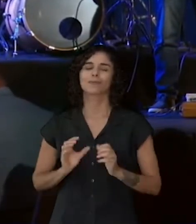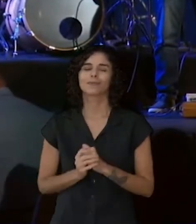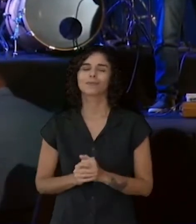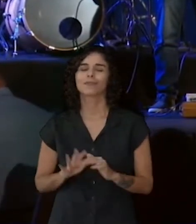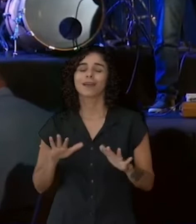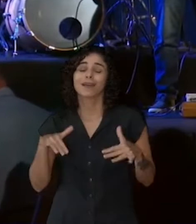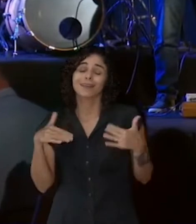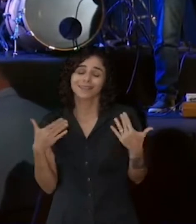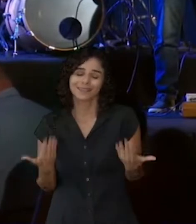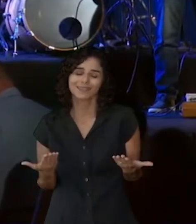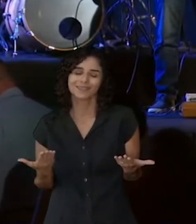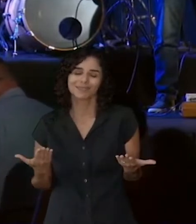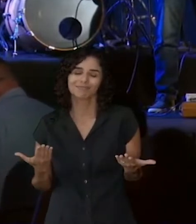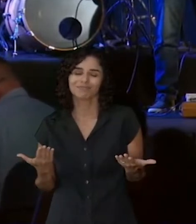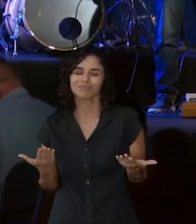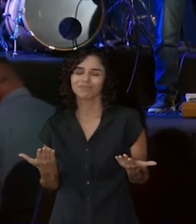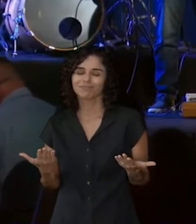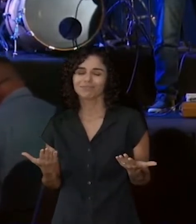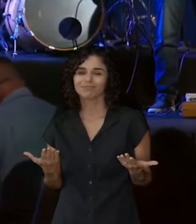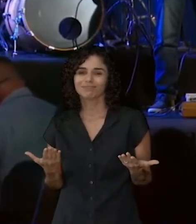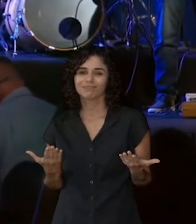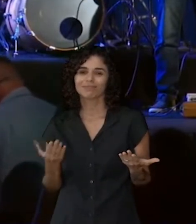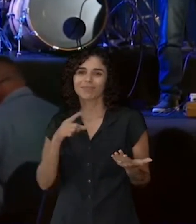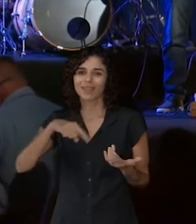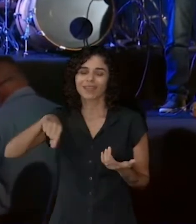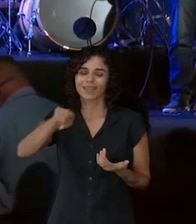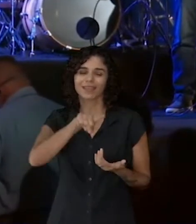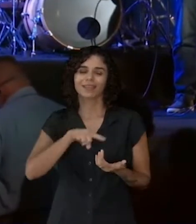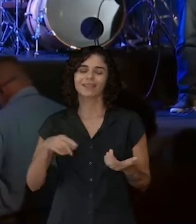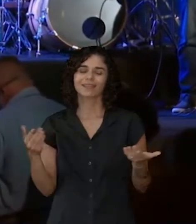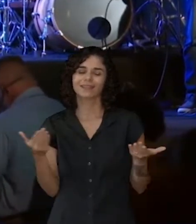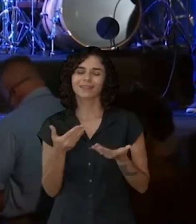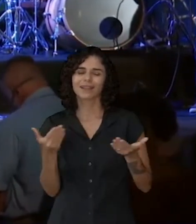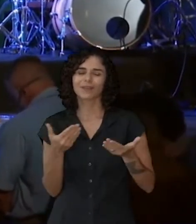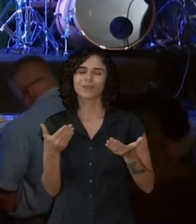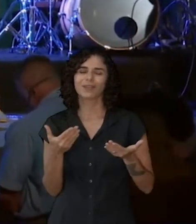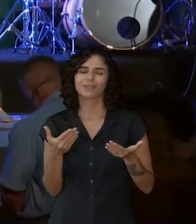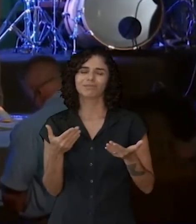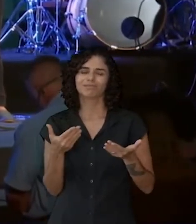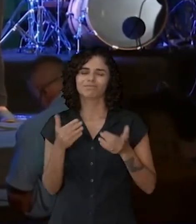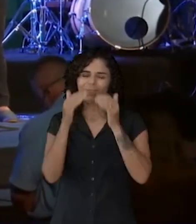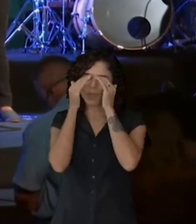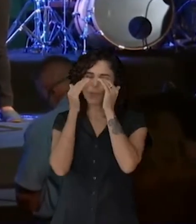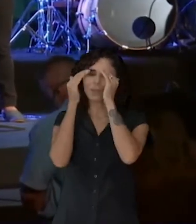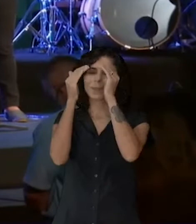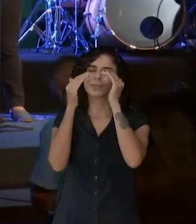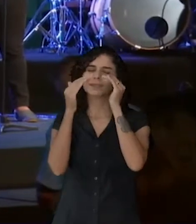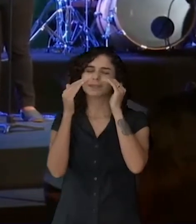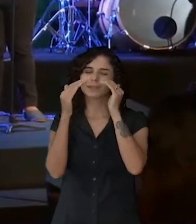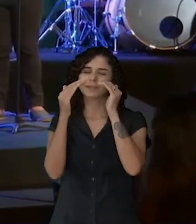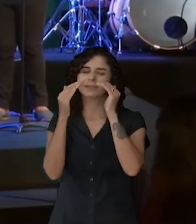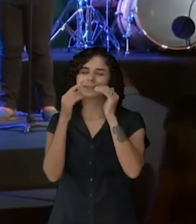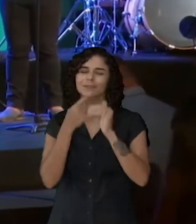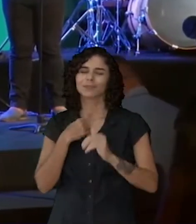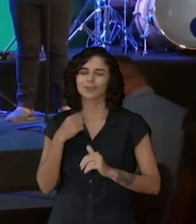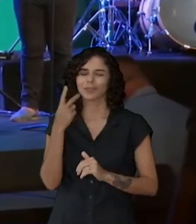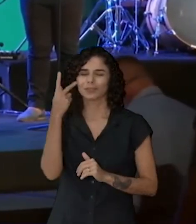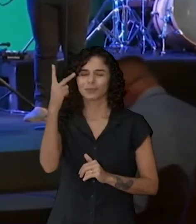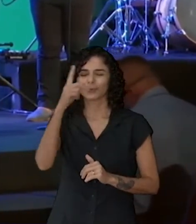de uma certa forma, eles estão fazendo isso aqui em público. E nesse momento estou orando por